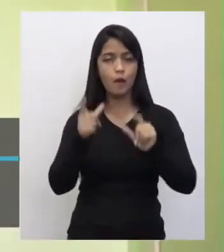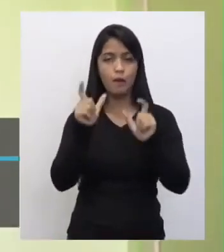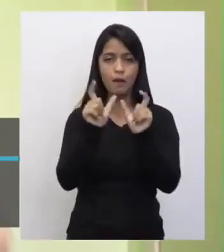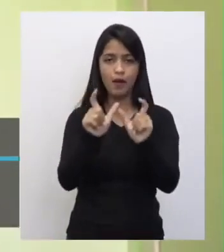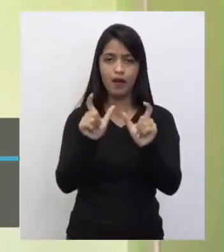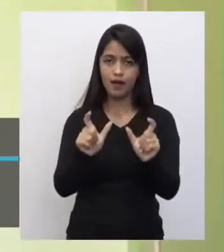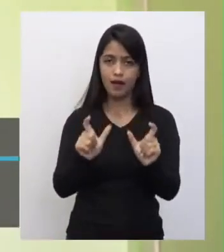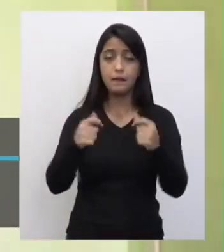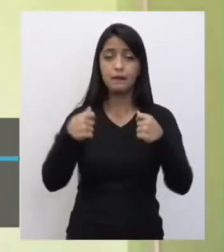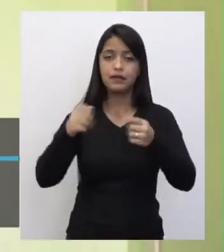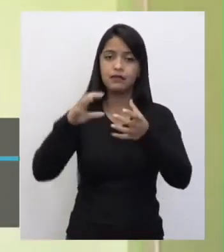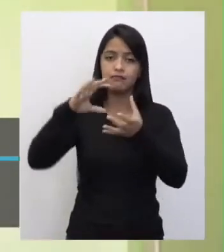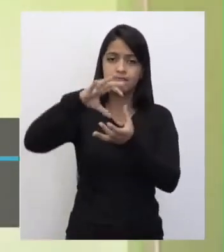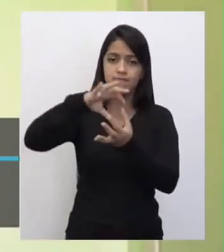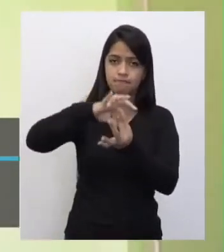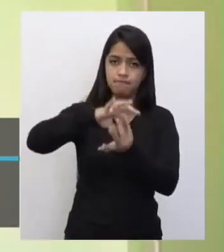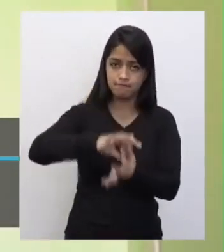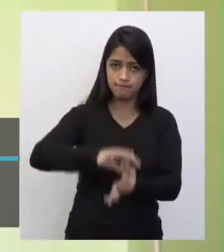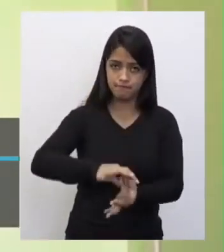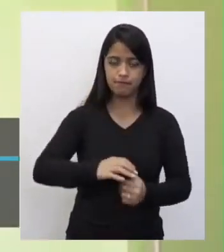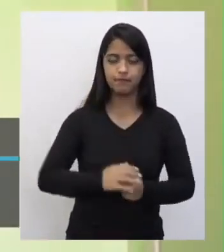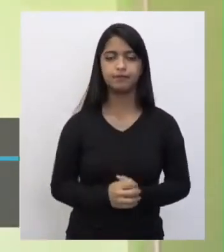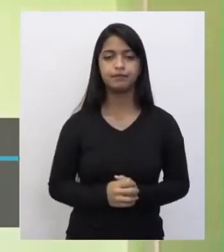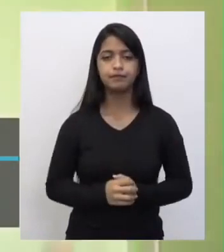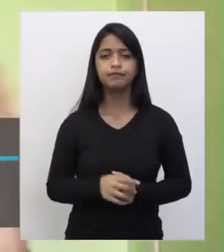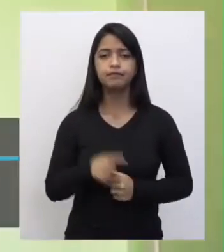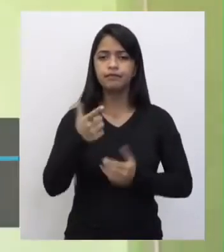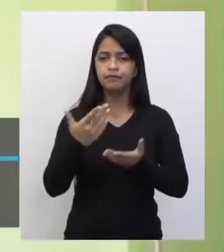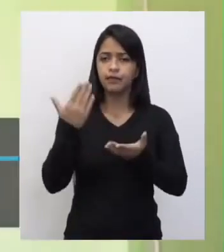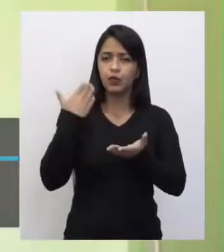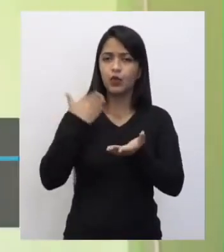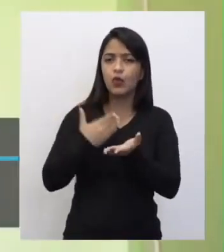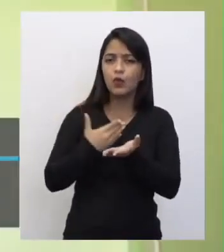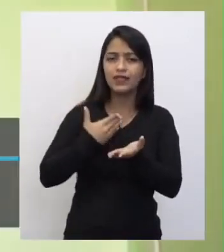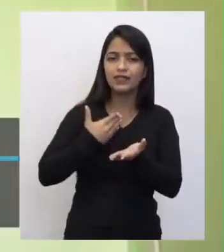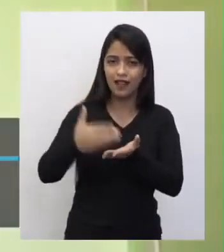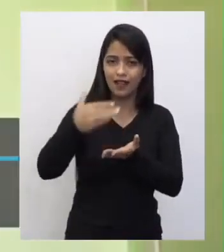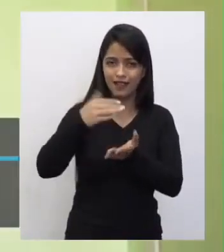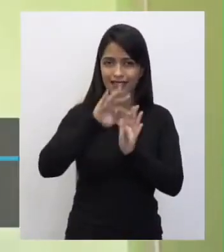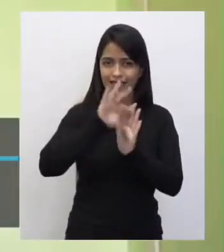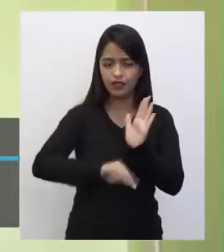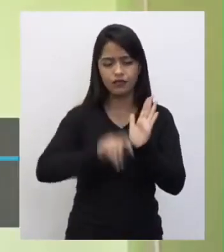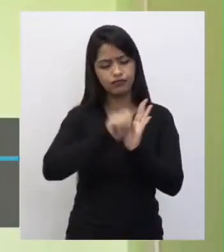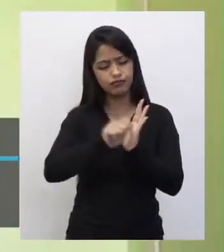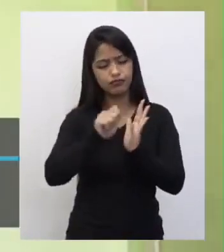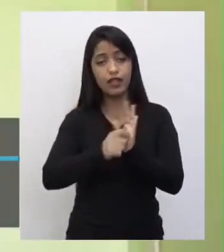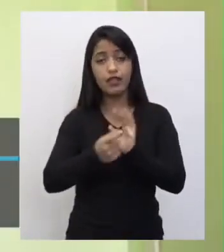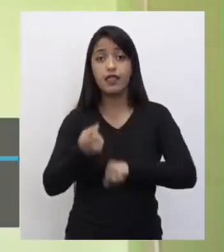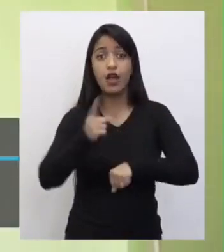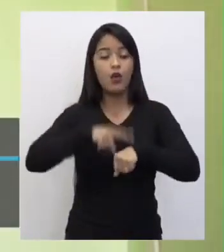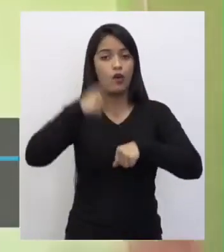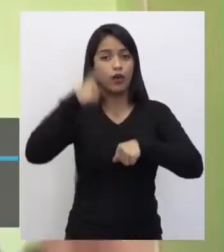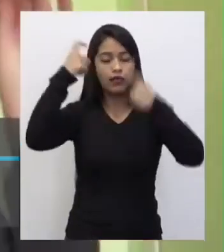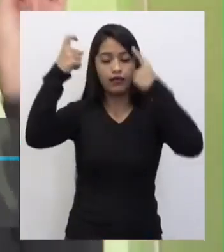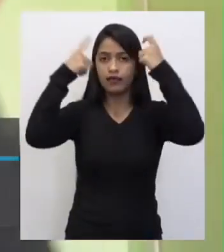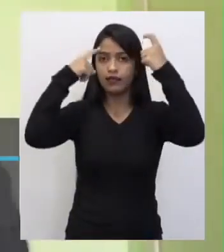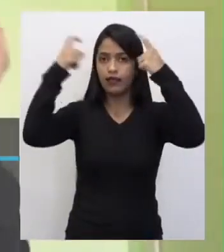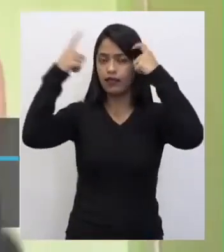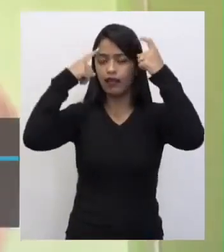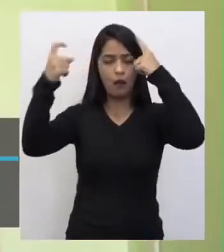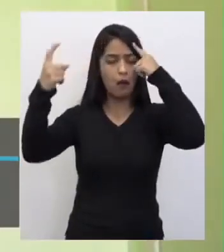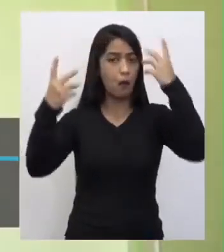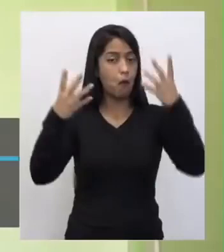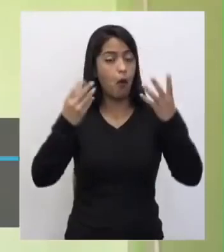gente começa a produzir um texto, é muito provável que venha à nossa cabeça várias ideias no primeiro momento, né? Então, vem